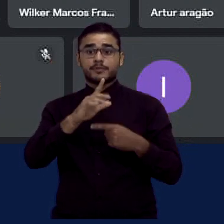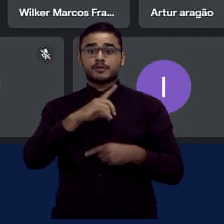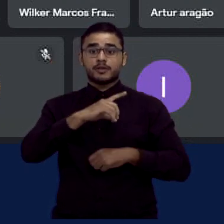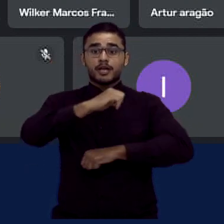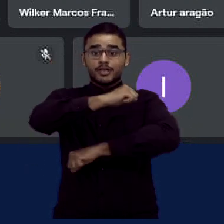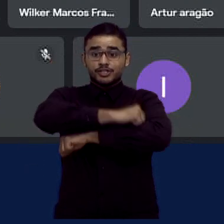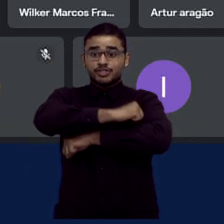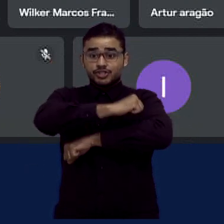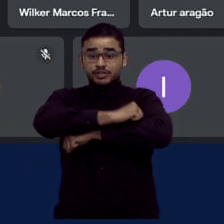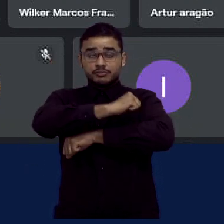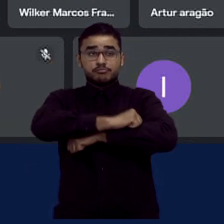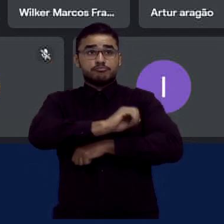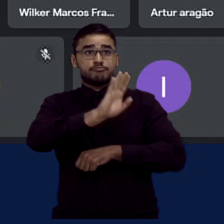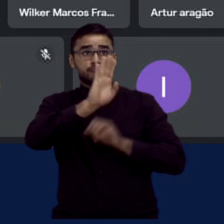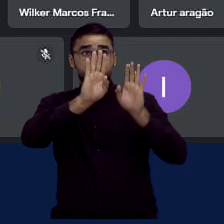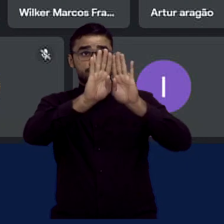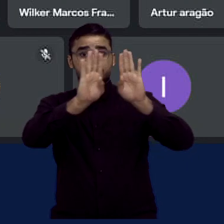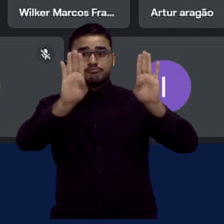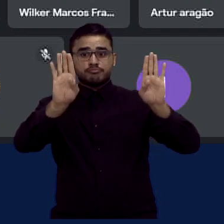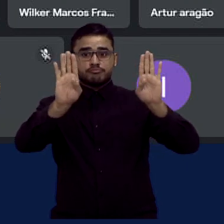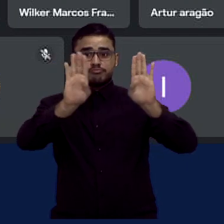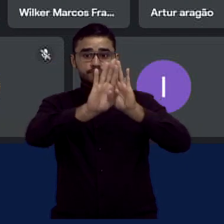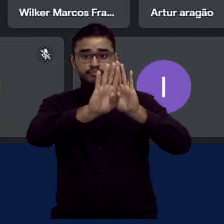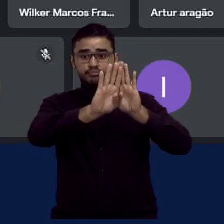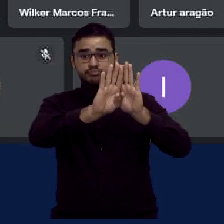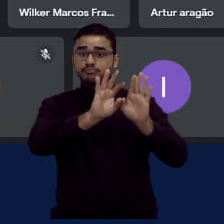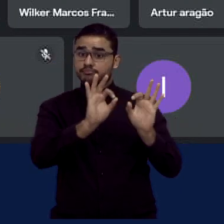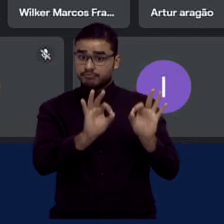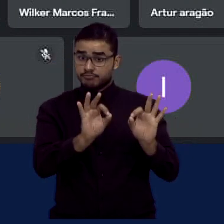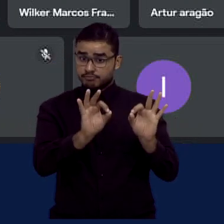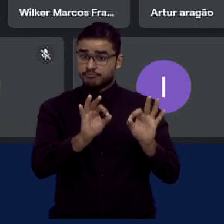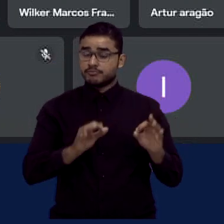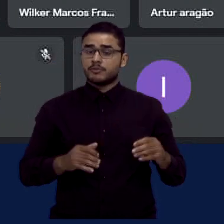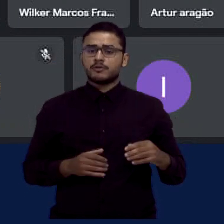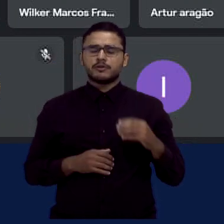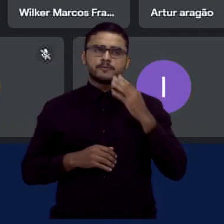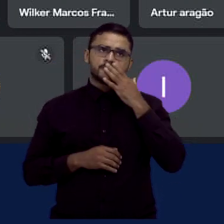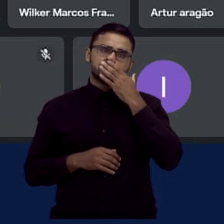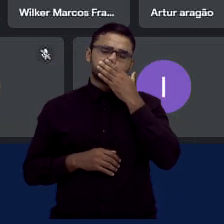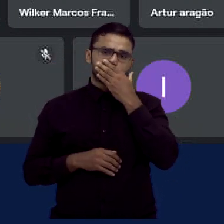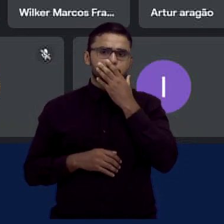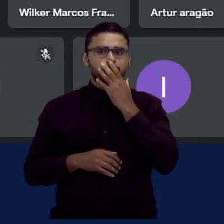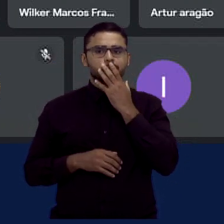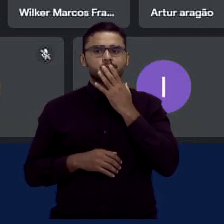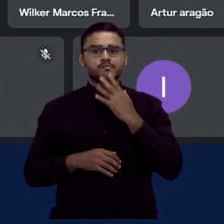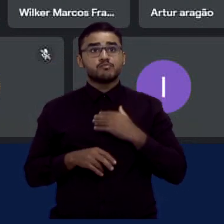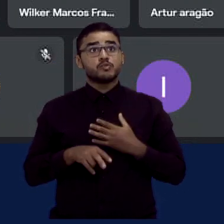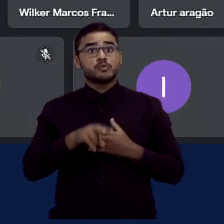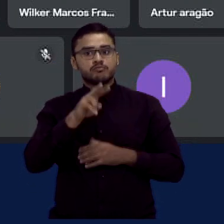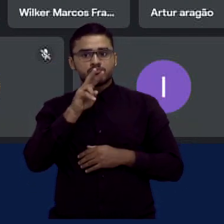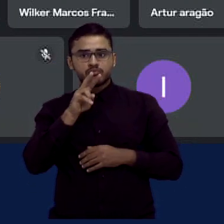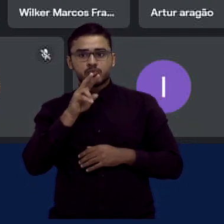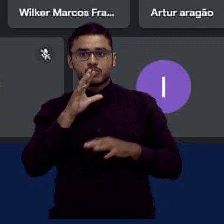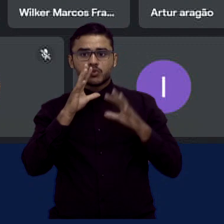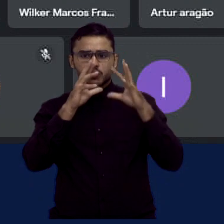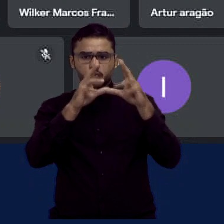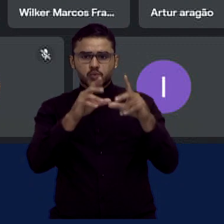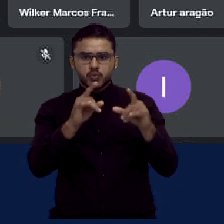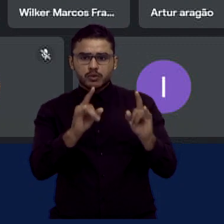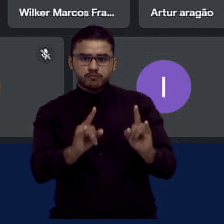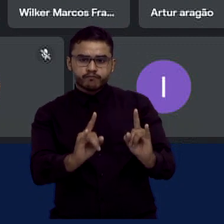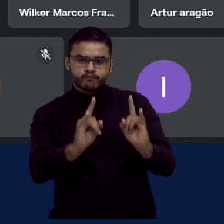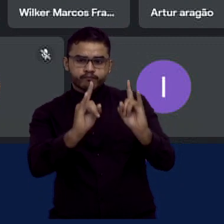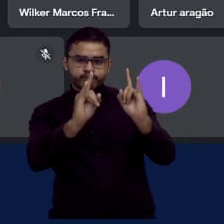com o vidro da janela fechado. Então você está vendo o apartamento inteiro, toda a lateral de um